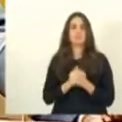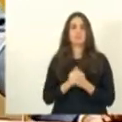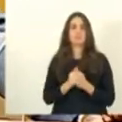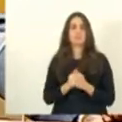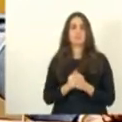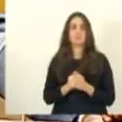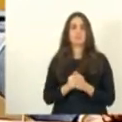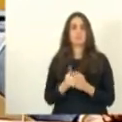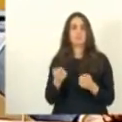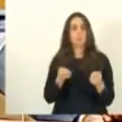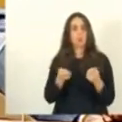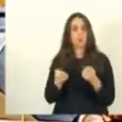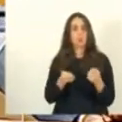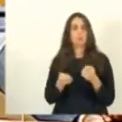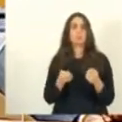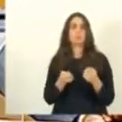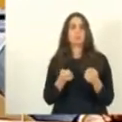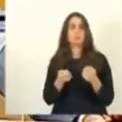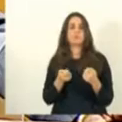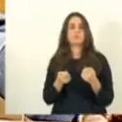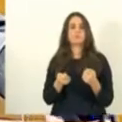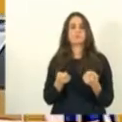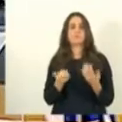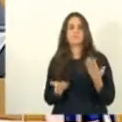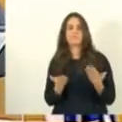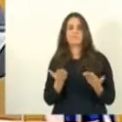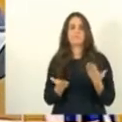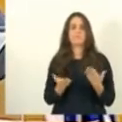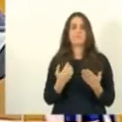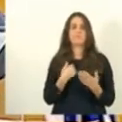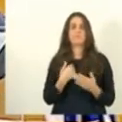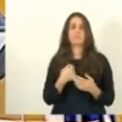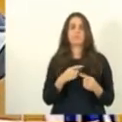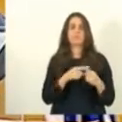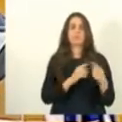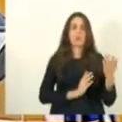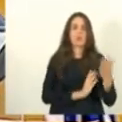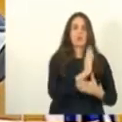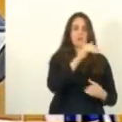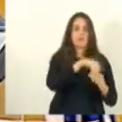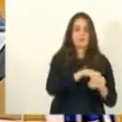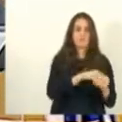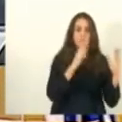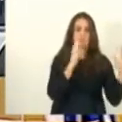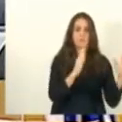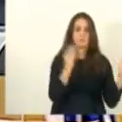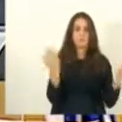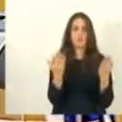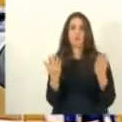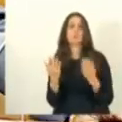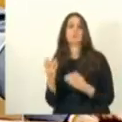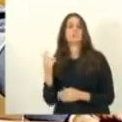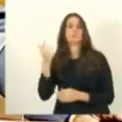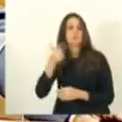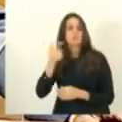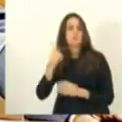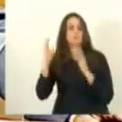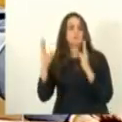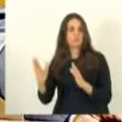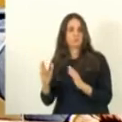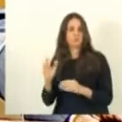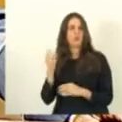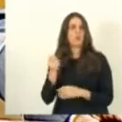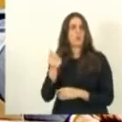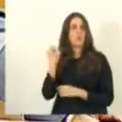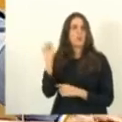o equilíbrio. Eu estou aqui no segundo mandato, entrando no oitavo ano de mandato